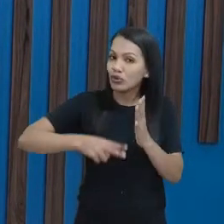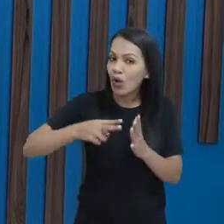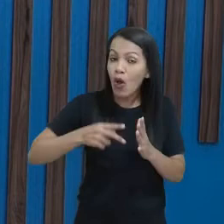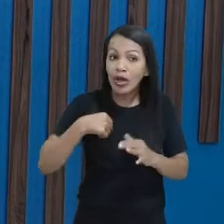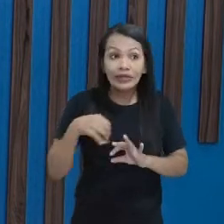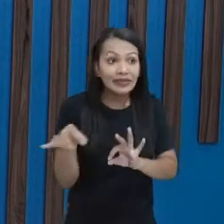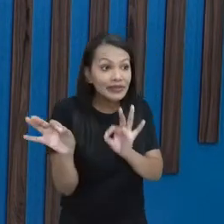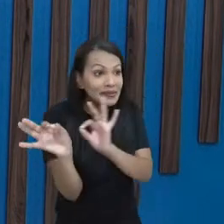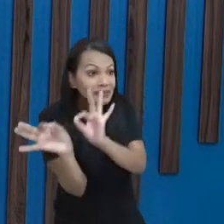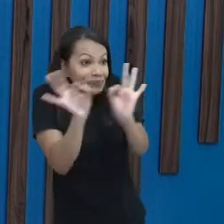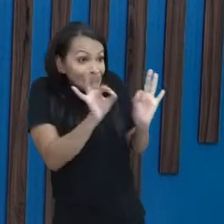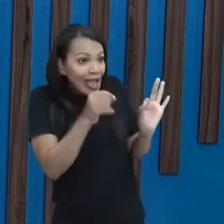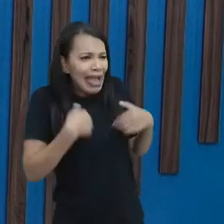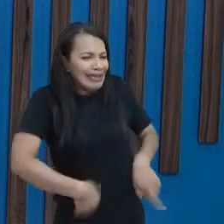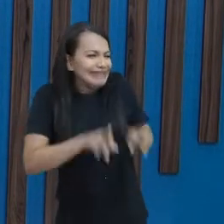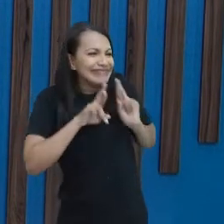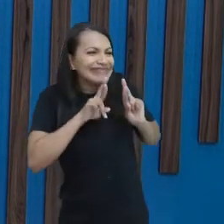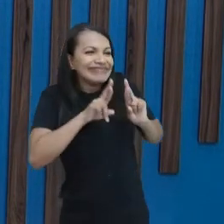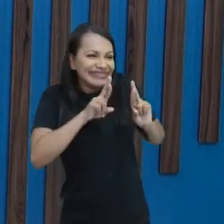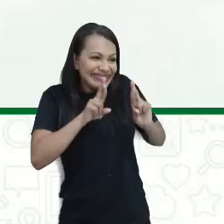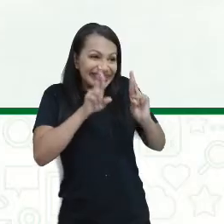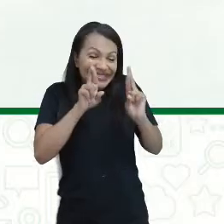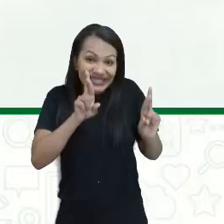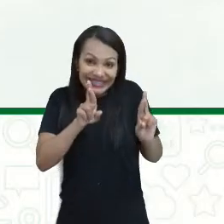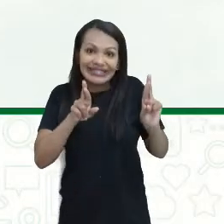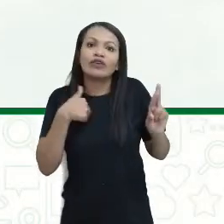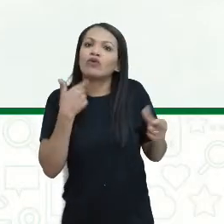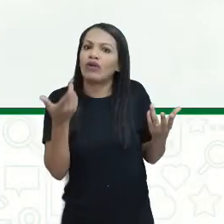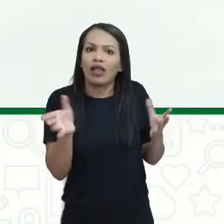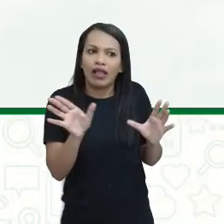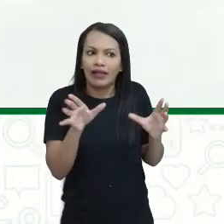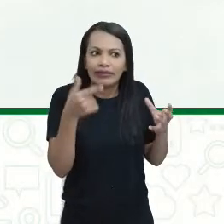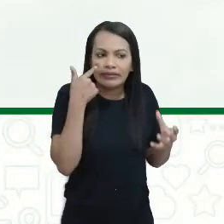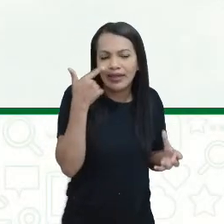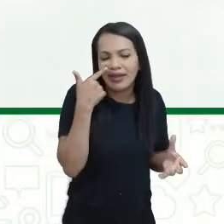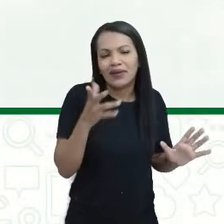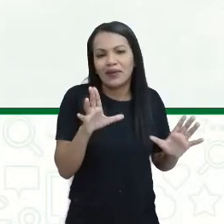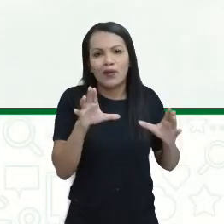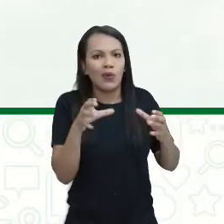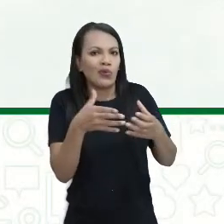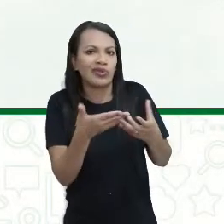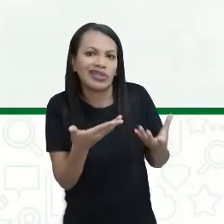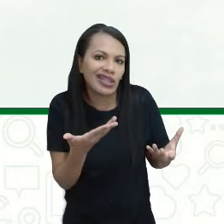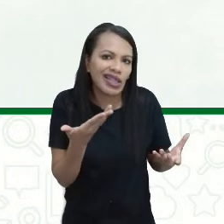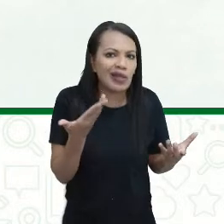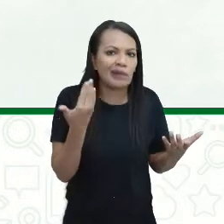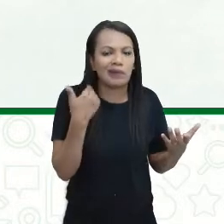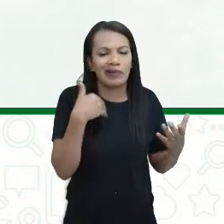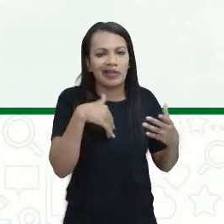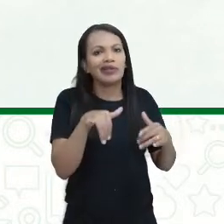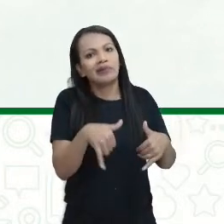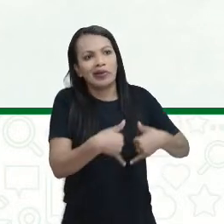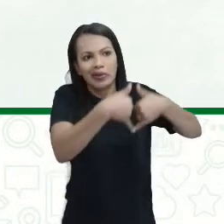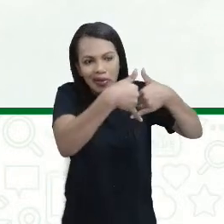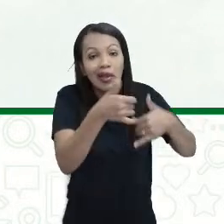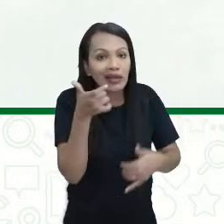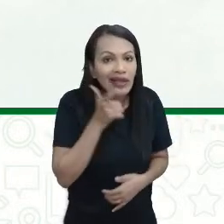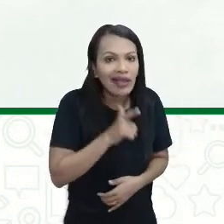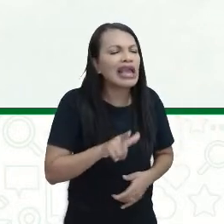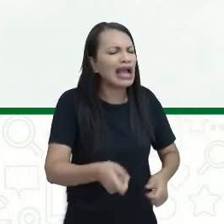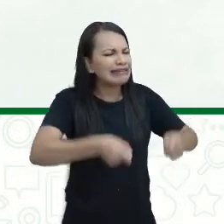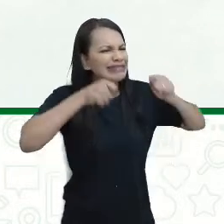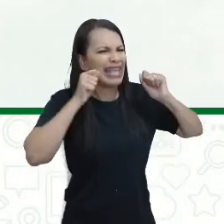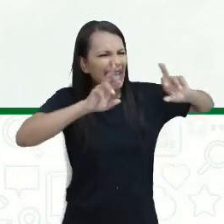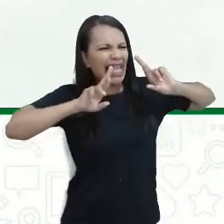gente torce, né, torce para que o time está lá jogando e a gente torce para que esse time no